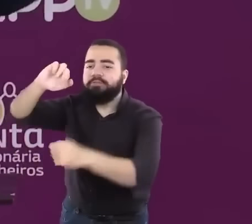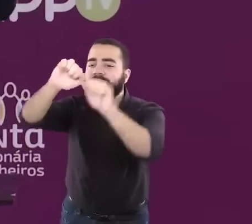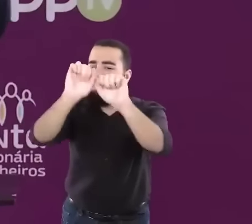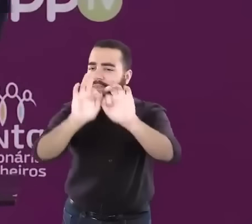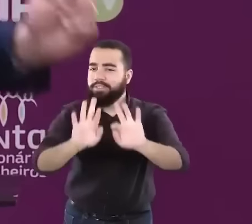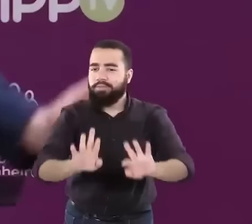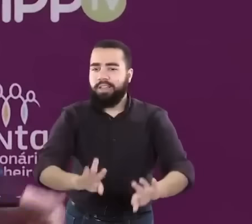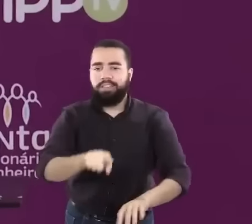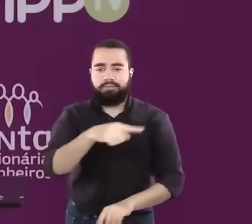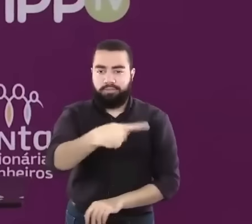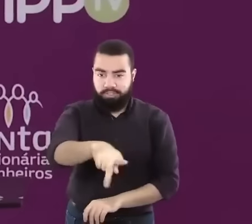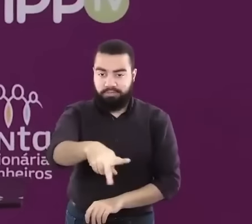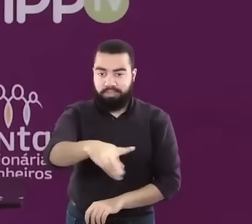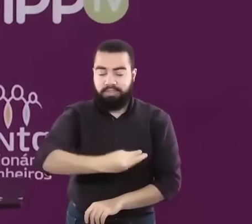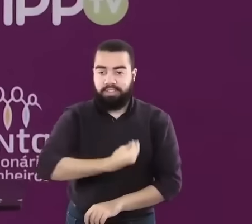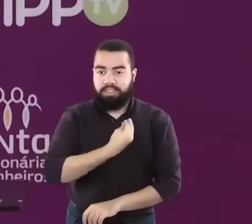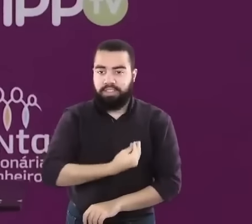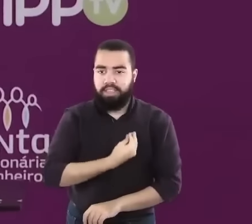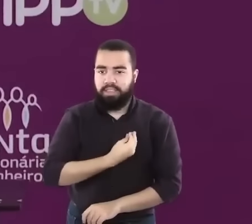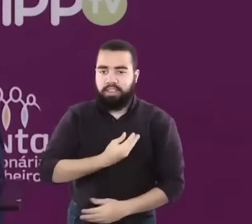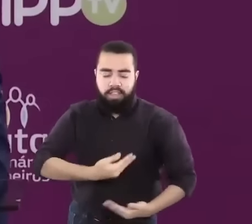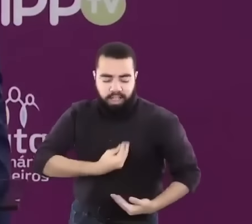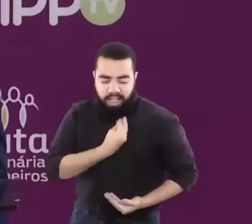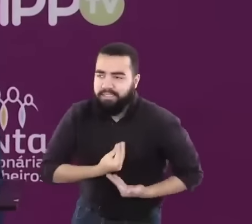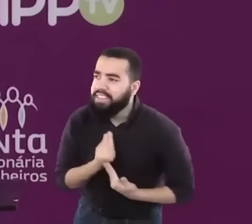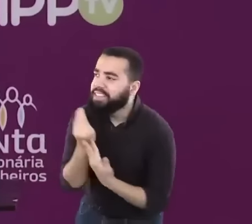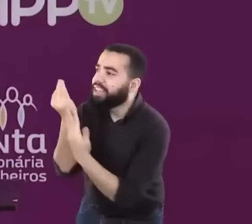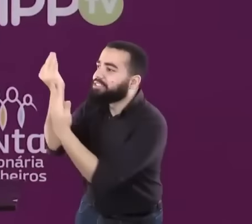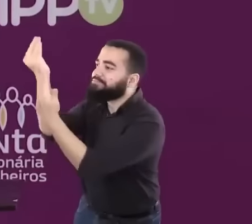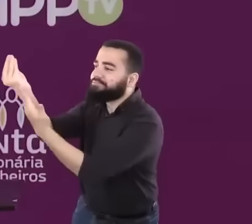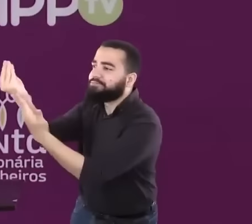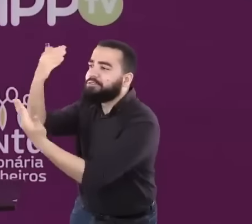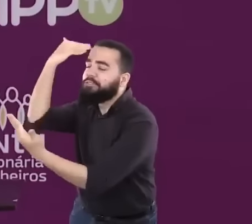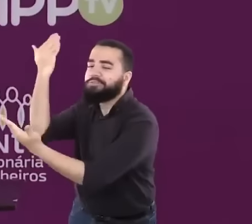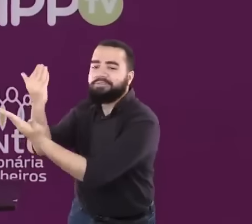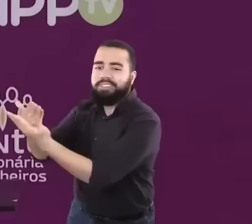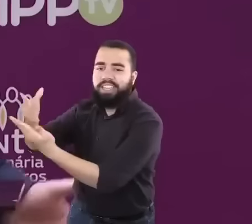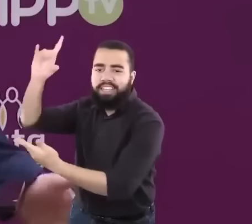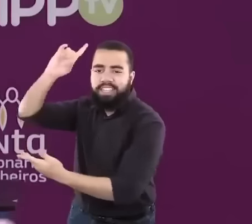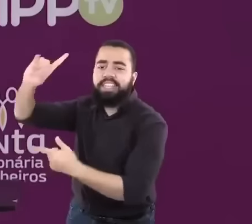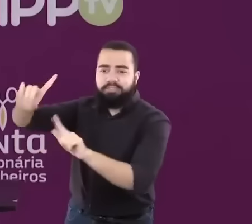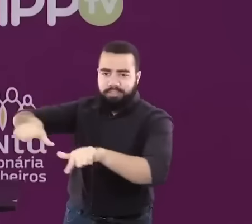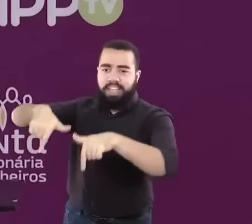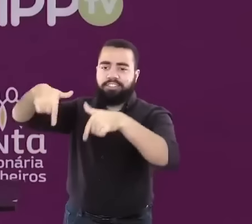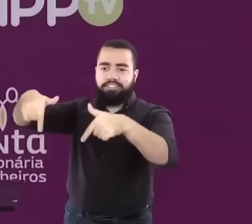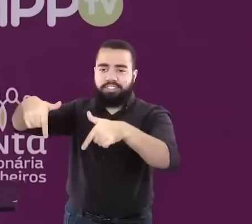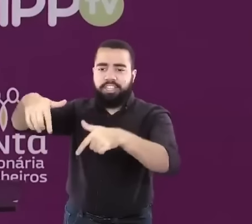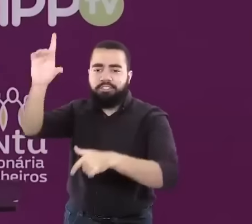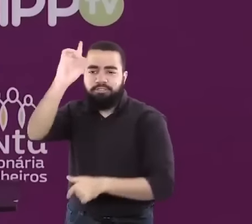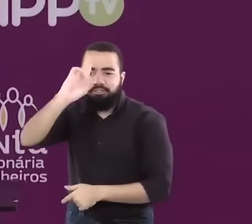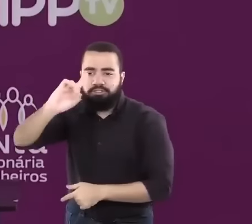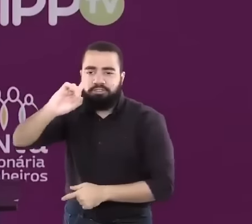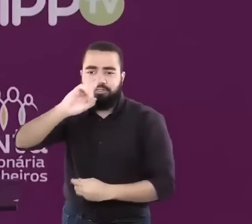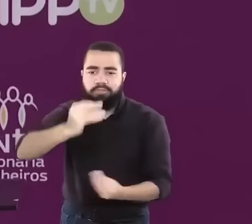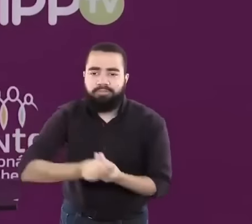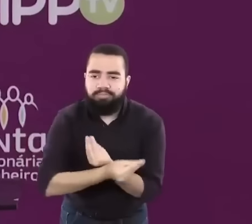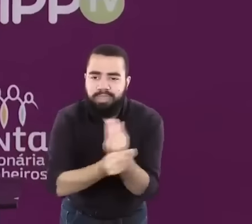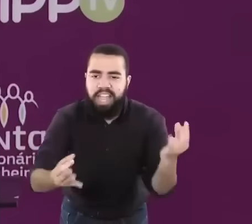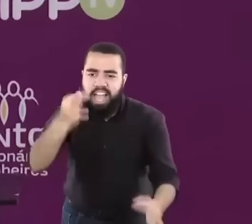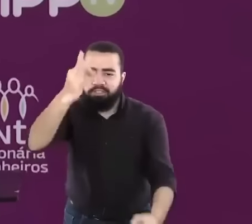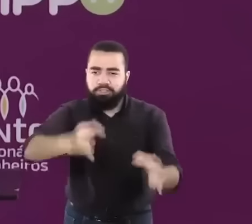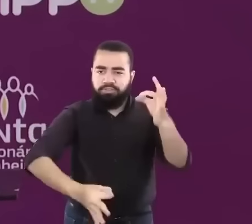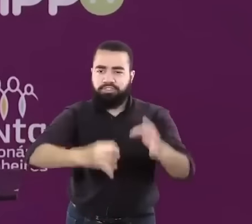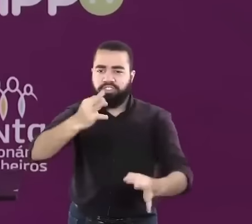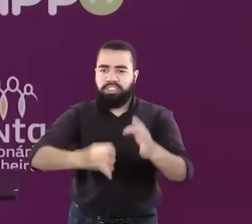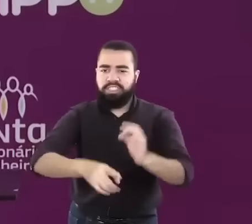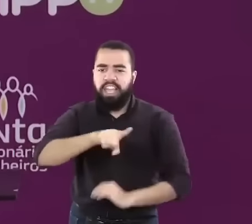entre o teu caminho ao Senhor confia nele e o mais ele fará fará sobressair a tua justiça como a luz e o